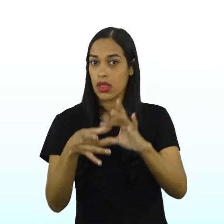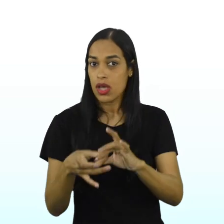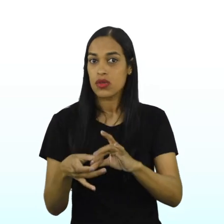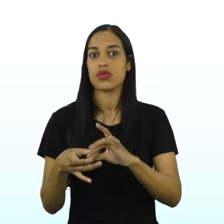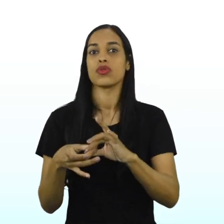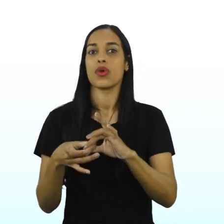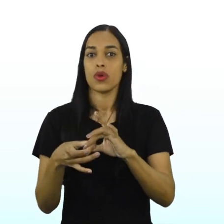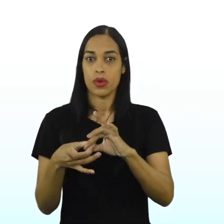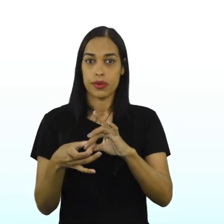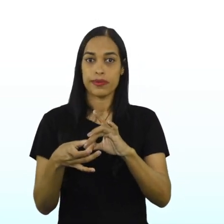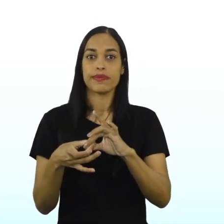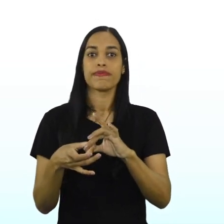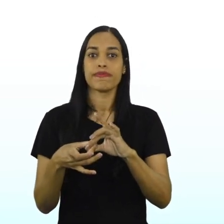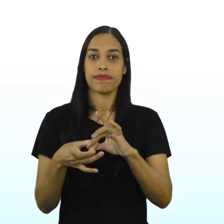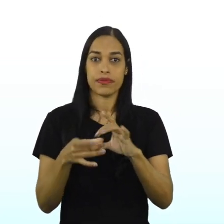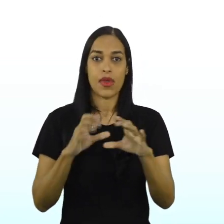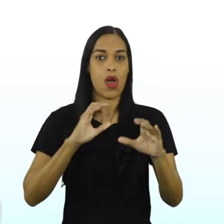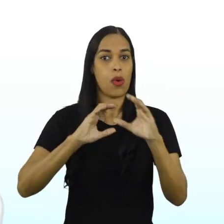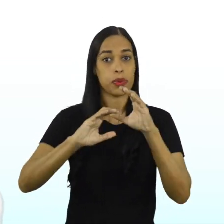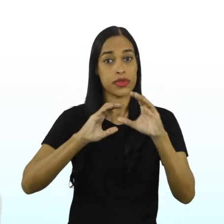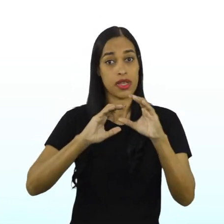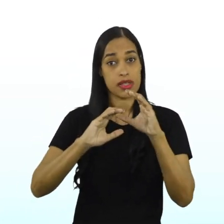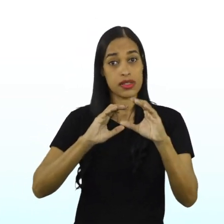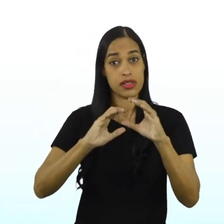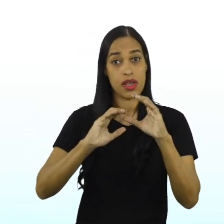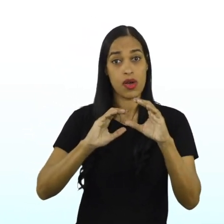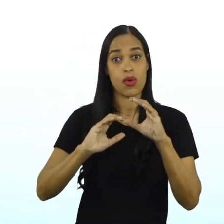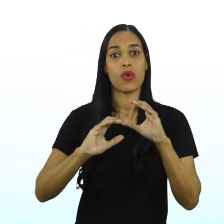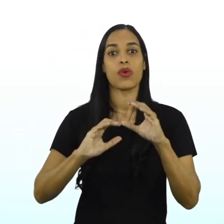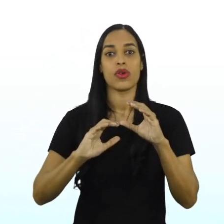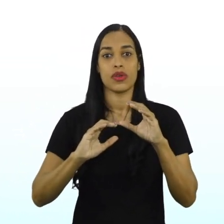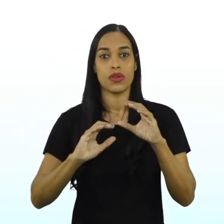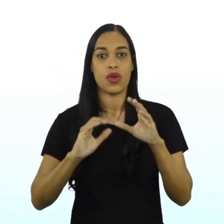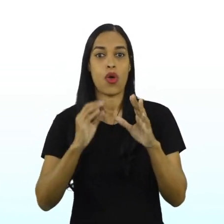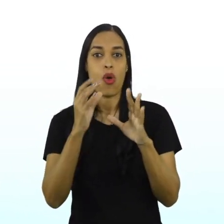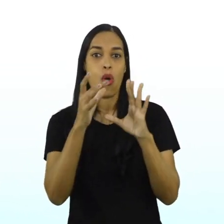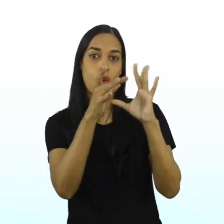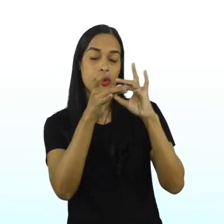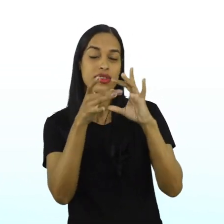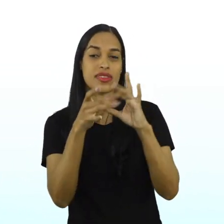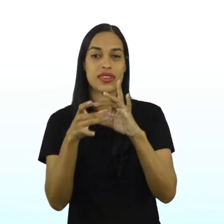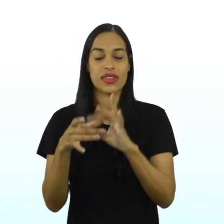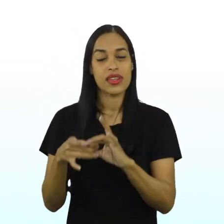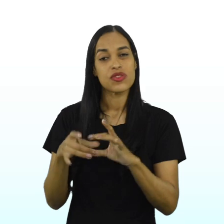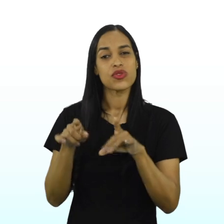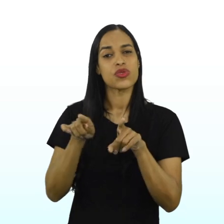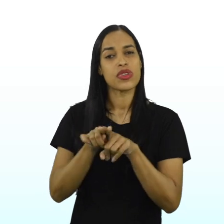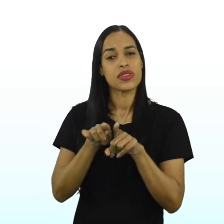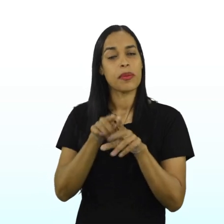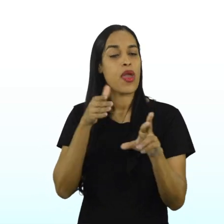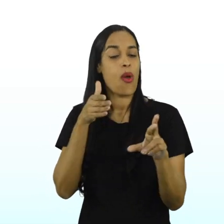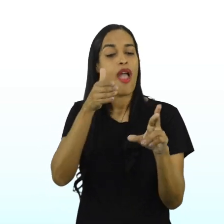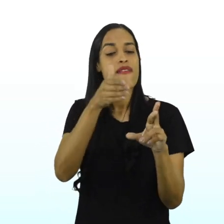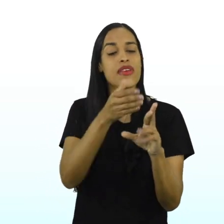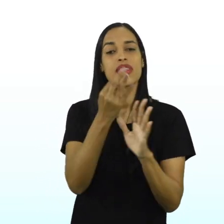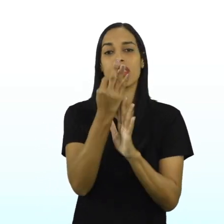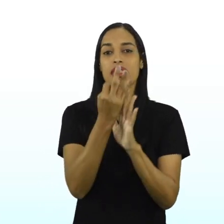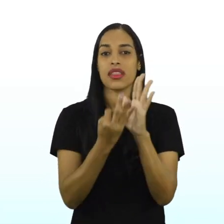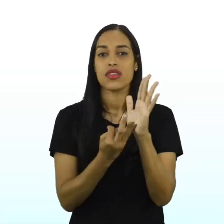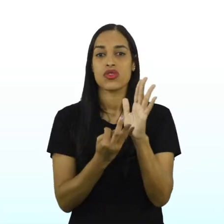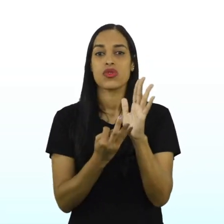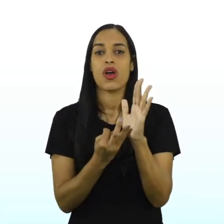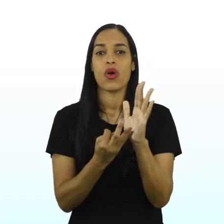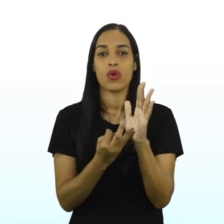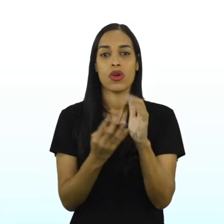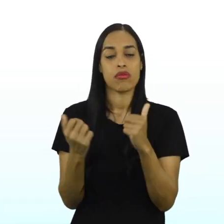fala dos elementos da comunicação, tá? Que é o contexto. E existe o referente textual, que é o